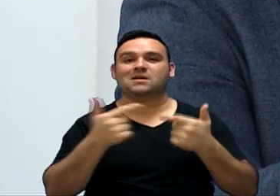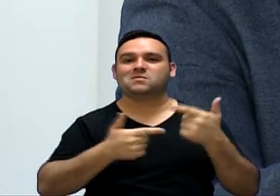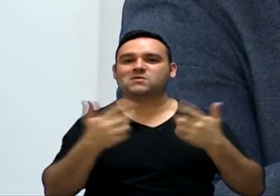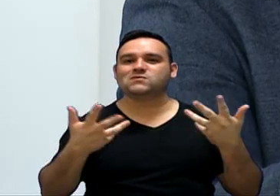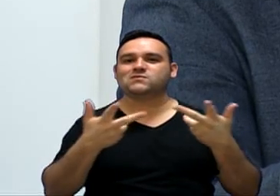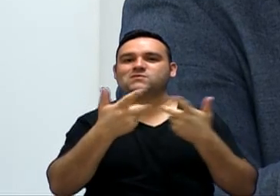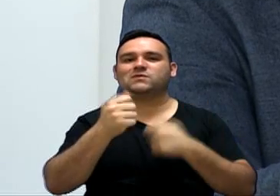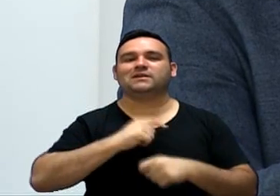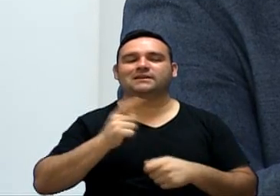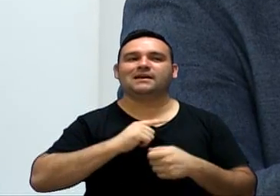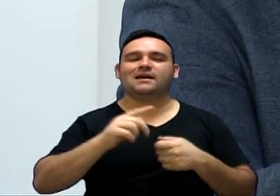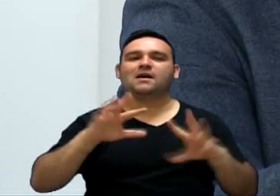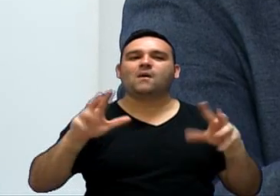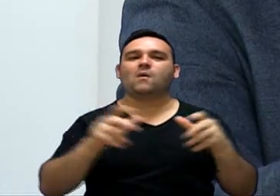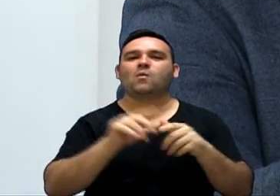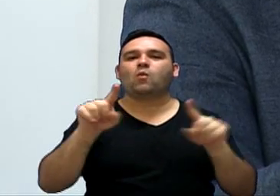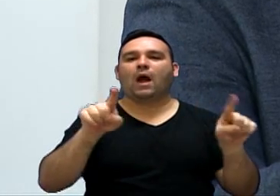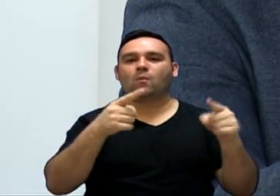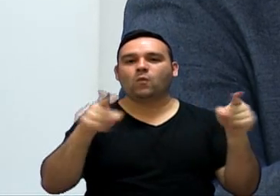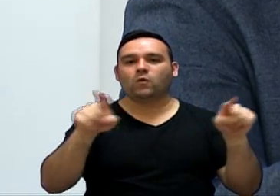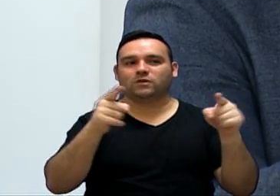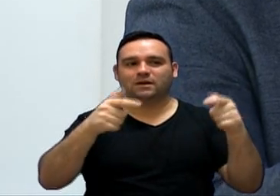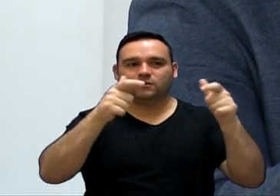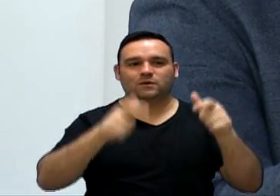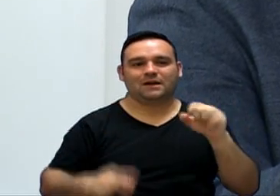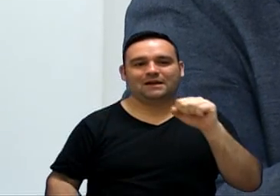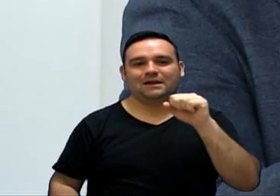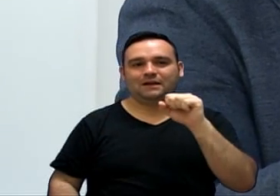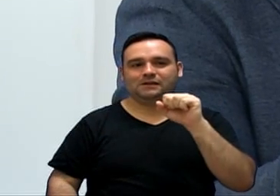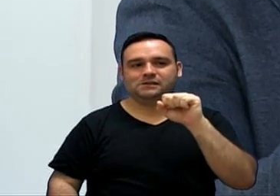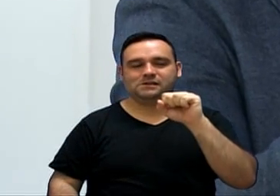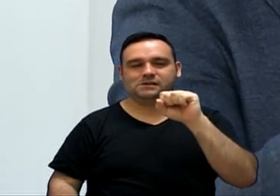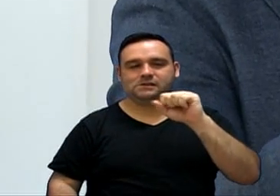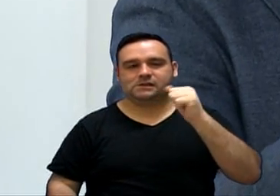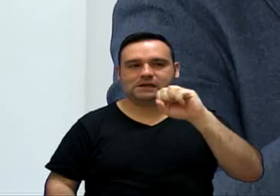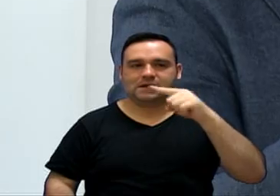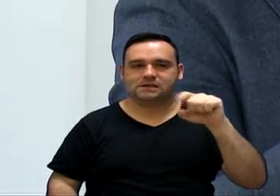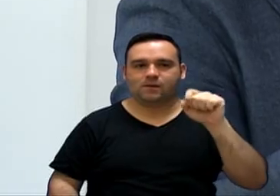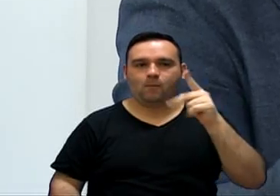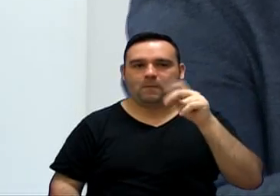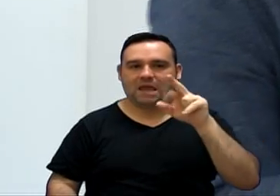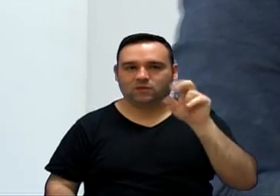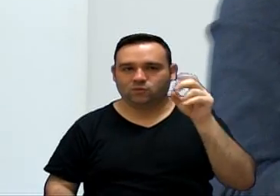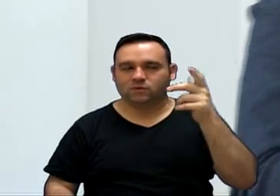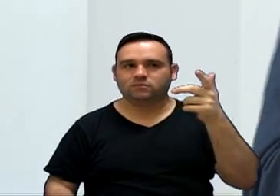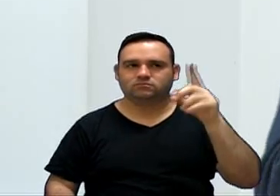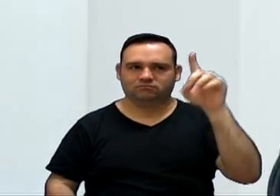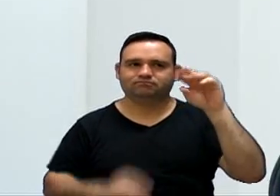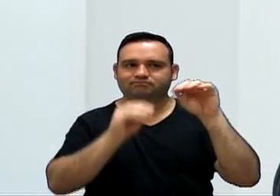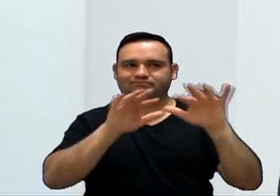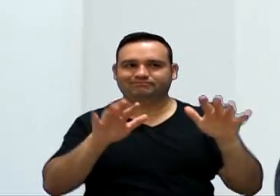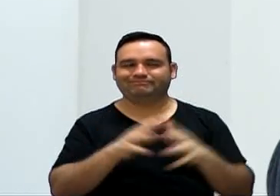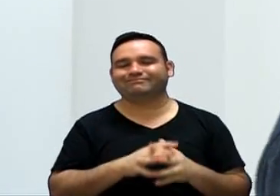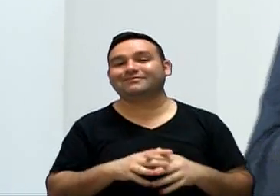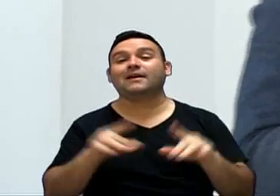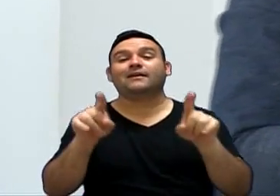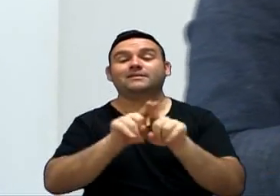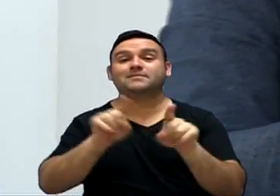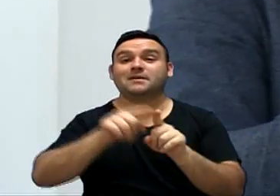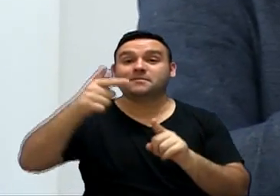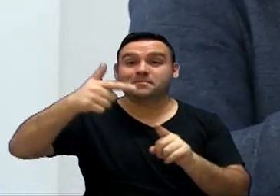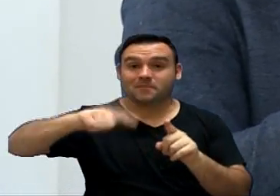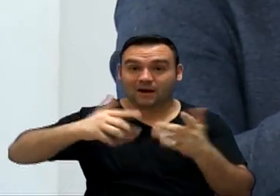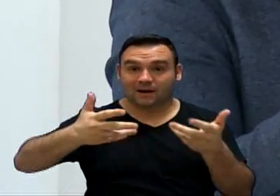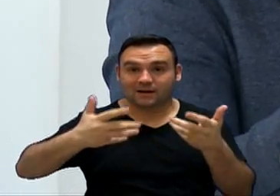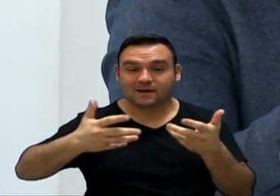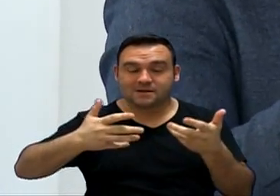na pastoral da música da comunidade de São Pedro. Olha só. Senhor Paulo, que Deus te abençoe, meu irmão. Senhor presidente, também quero fazer